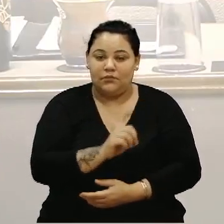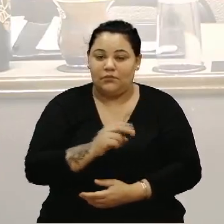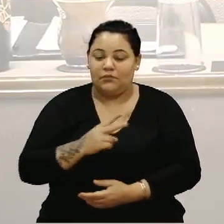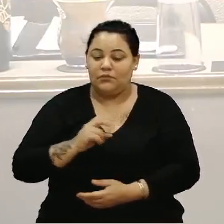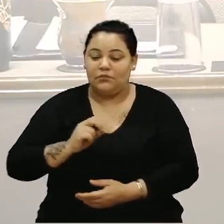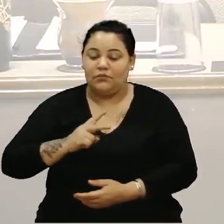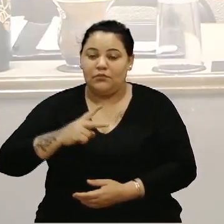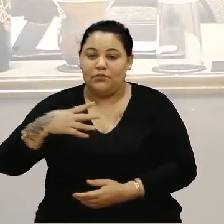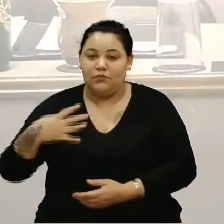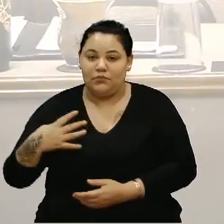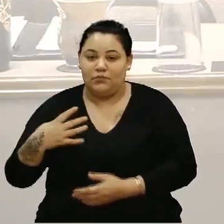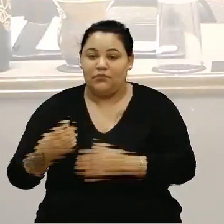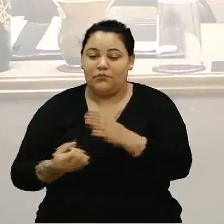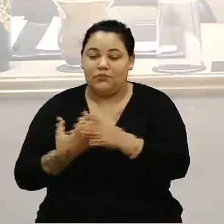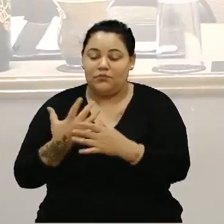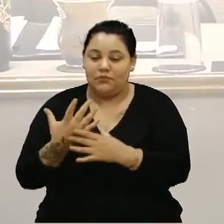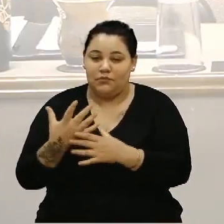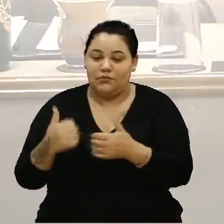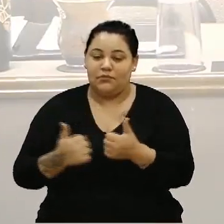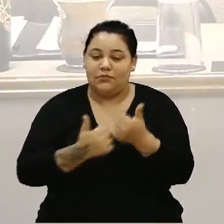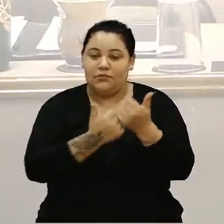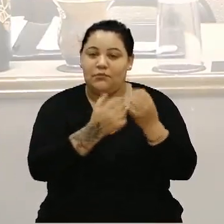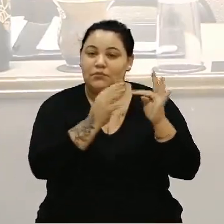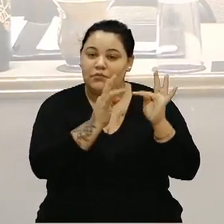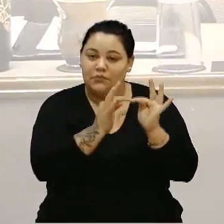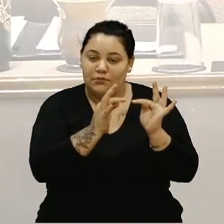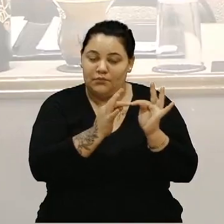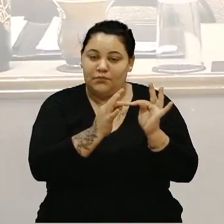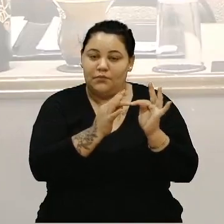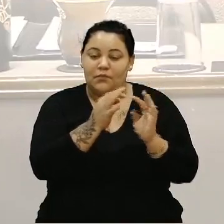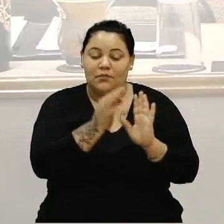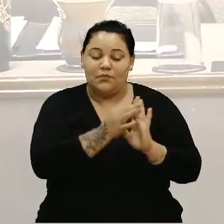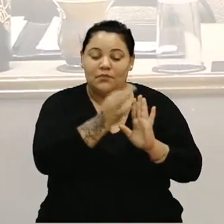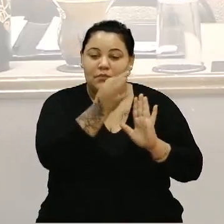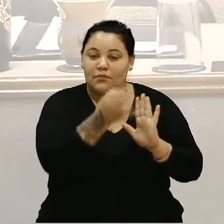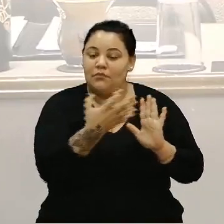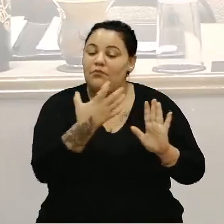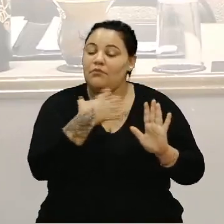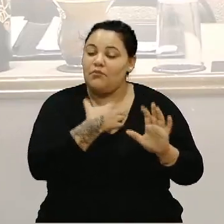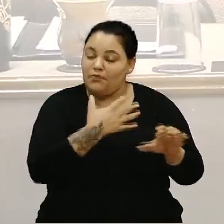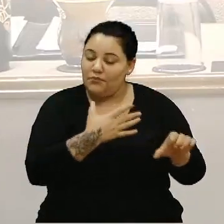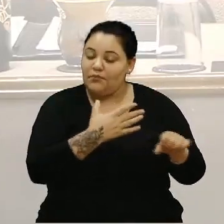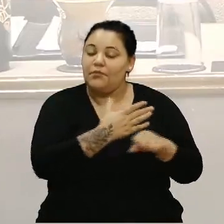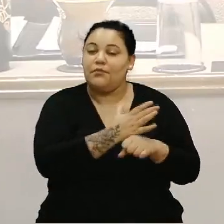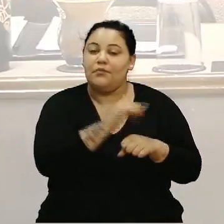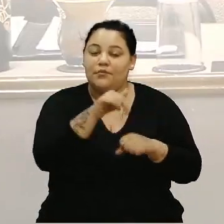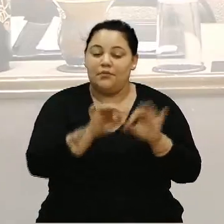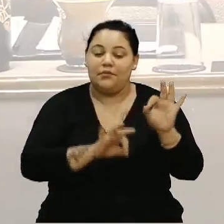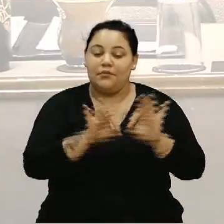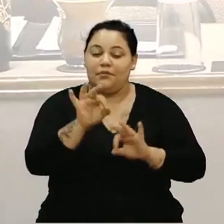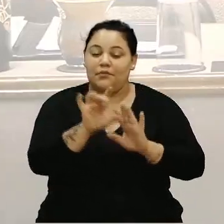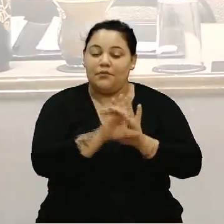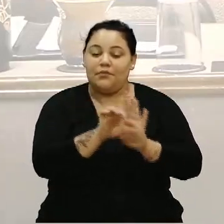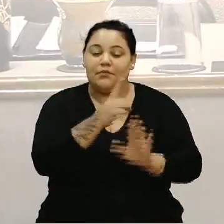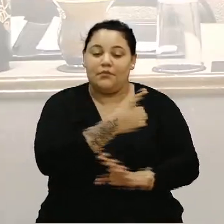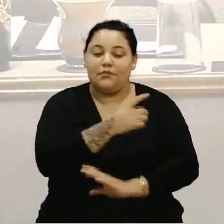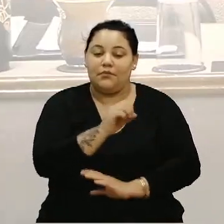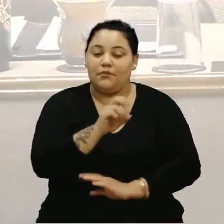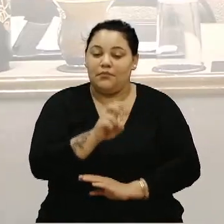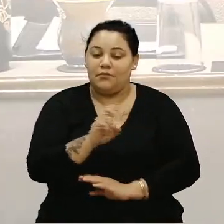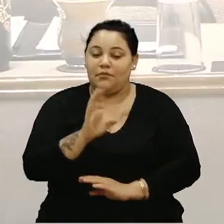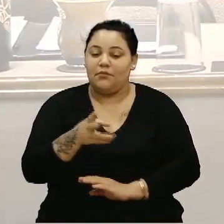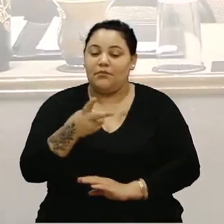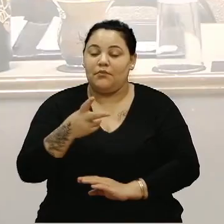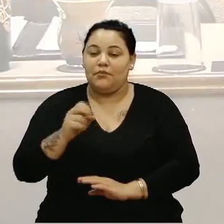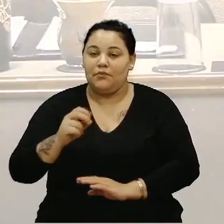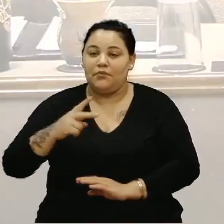30/2024, emitido por sua assessoria técnica, opina de forma favorável ao projeto de lei número